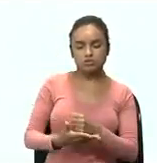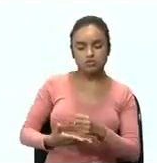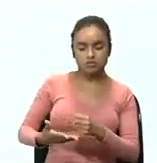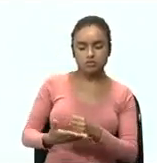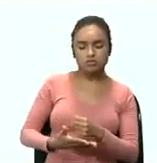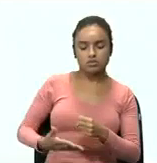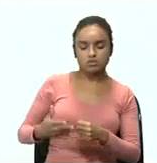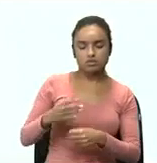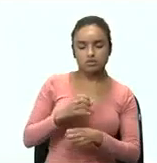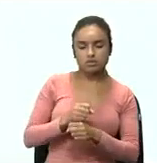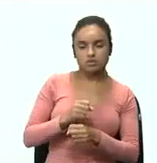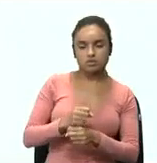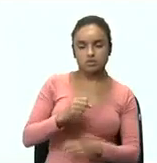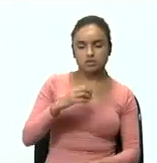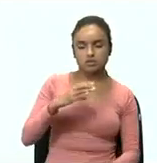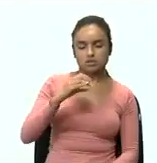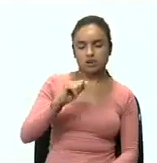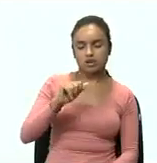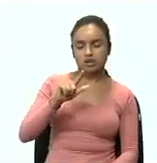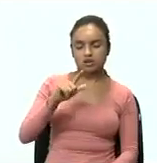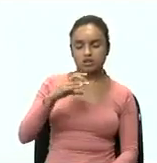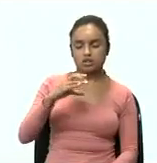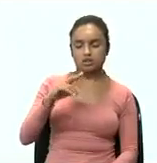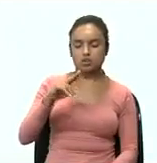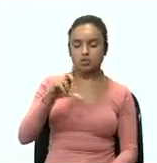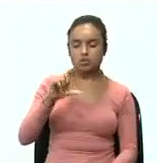aqui limite